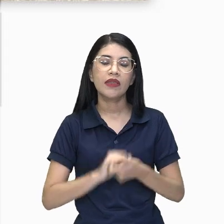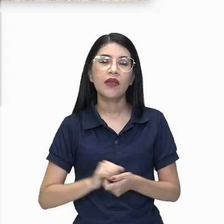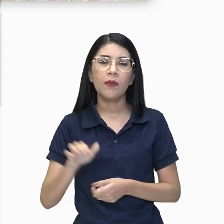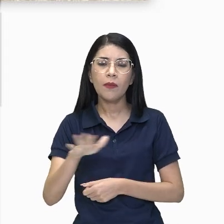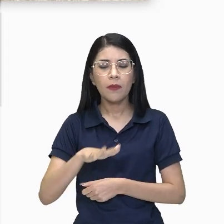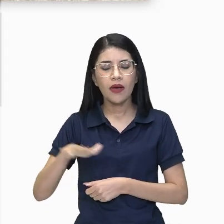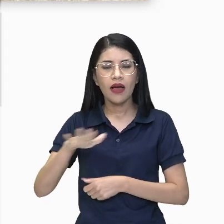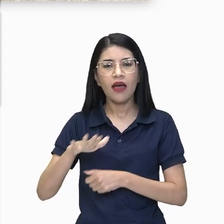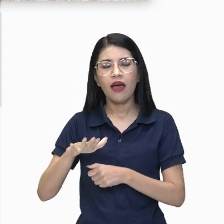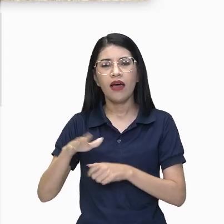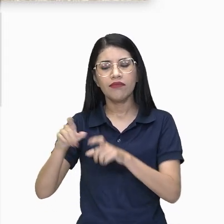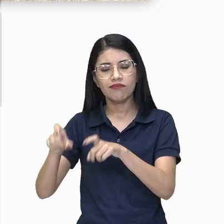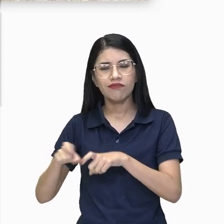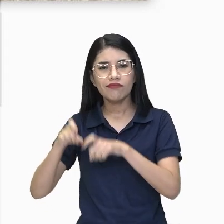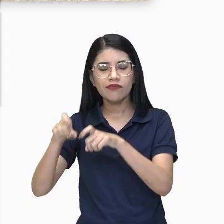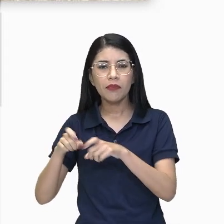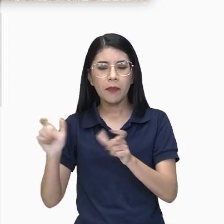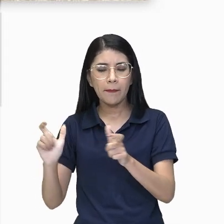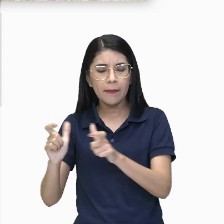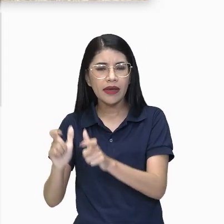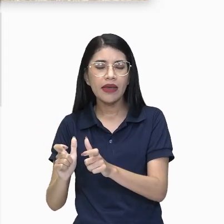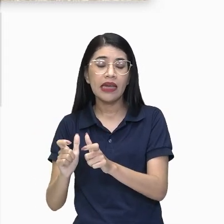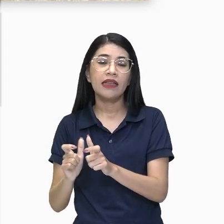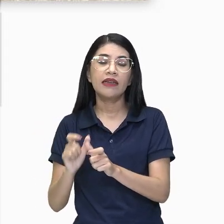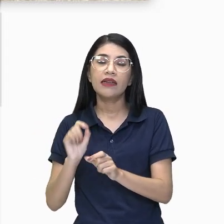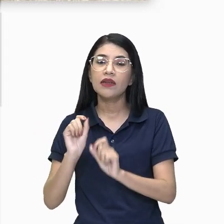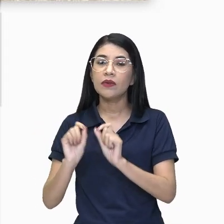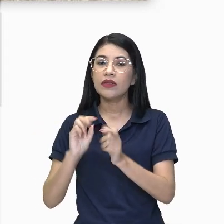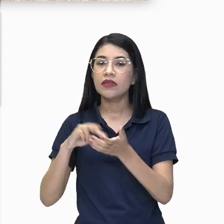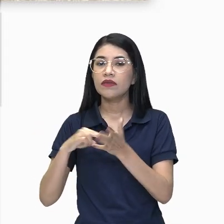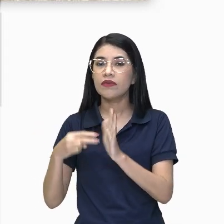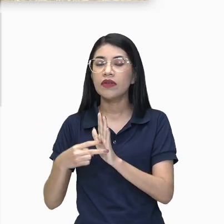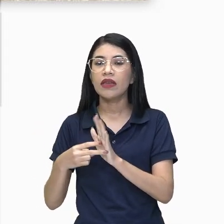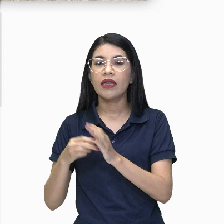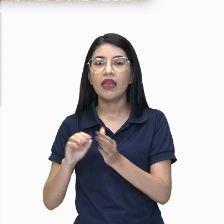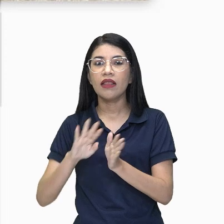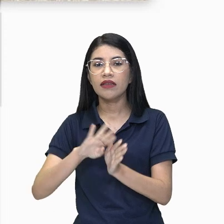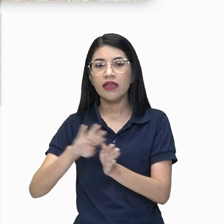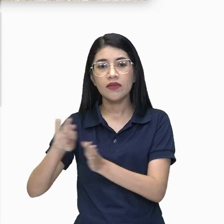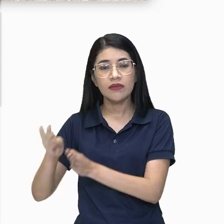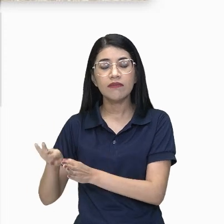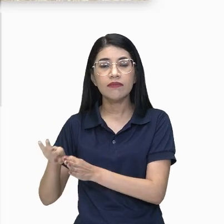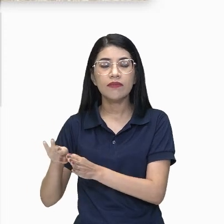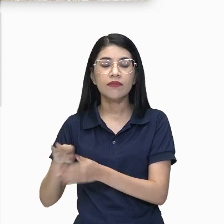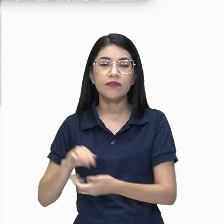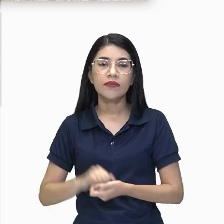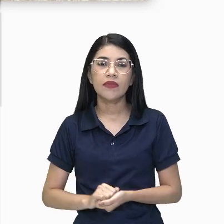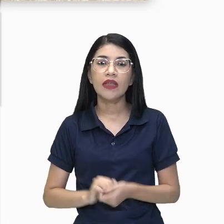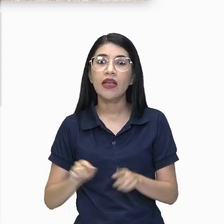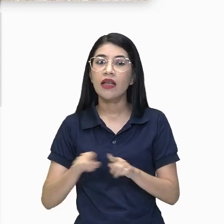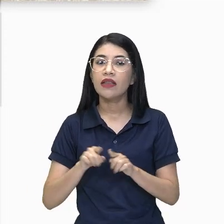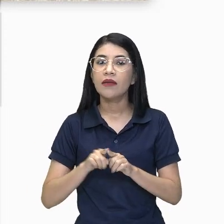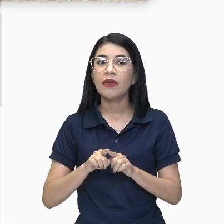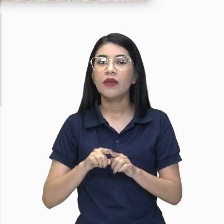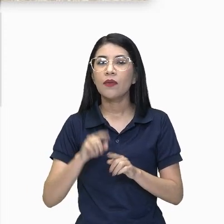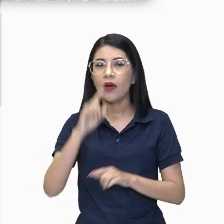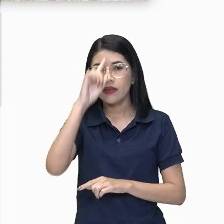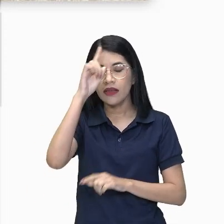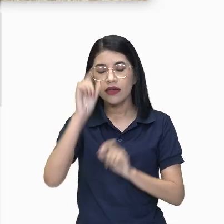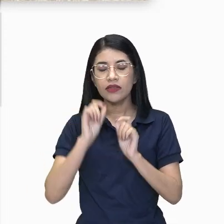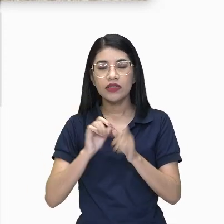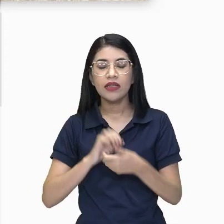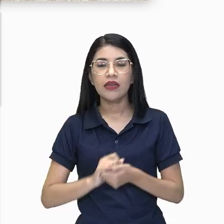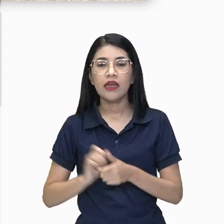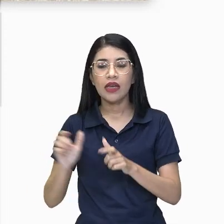e essas pequenas propriedades rurais elas vão basicamente ser colocadas de lado, basicamente, inclusive com a ideia de pequeno